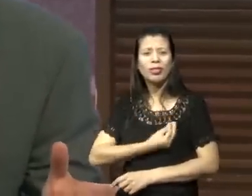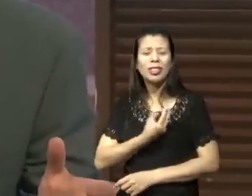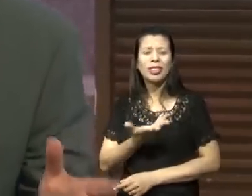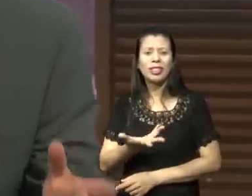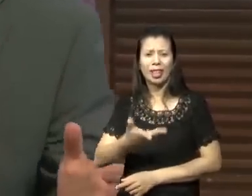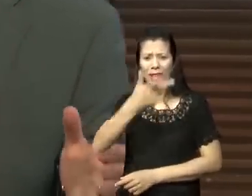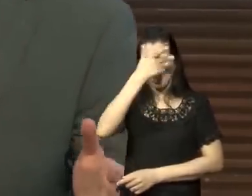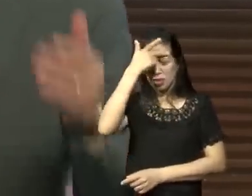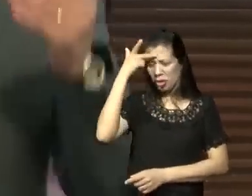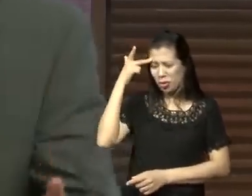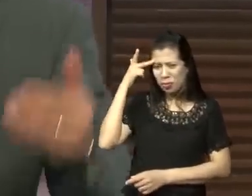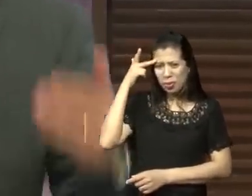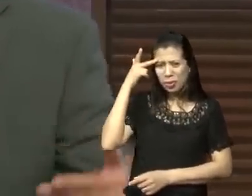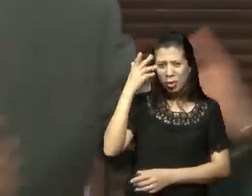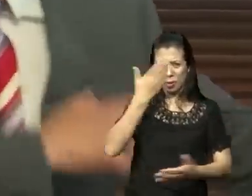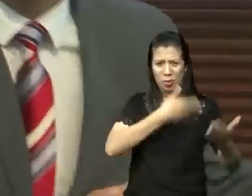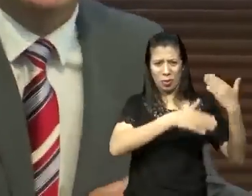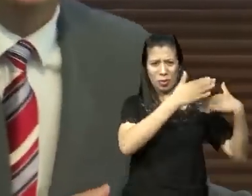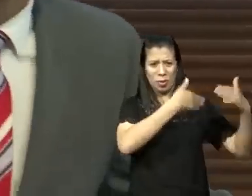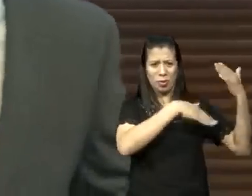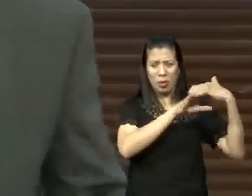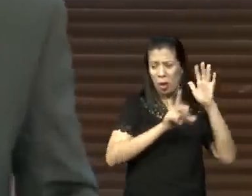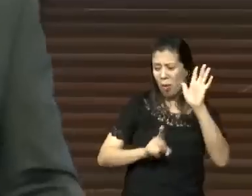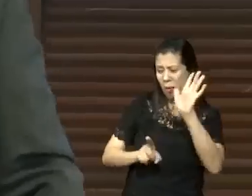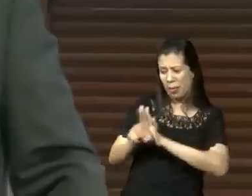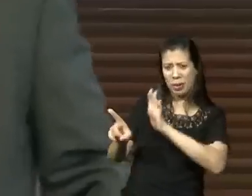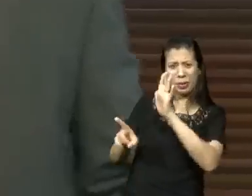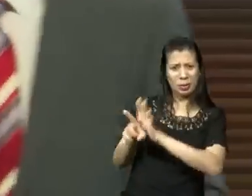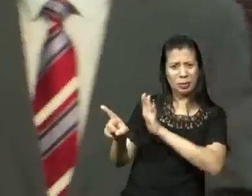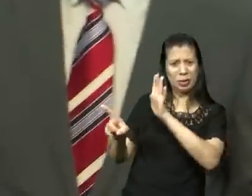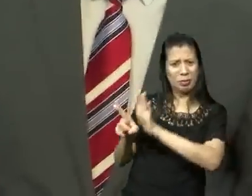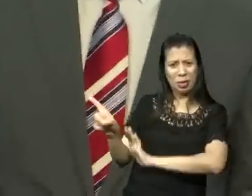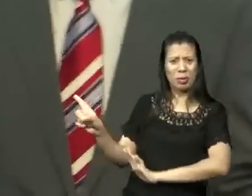e Jesus disse eu sou ele